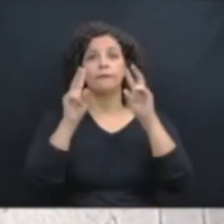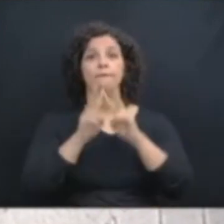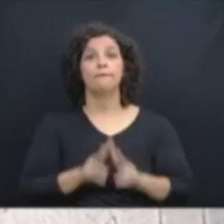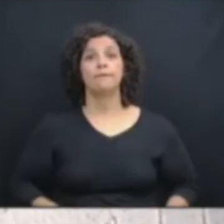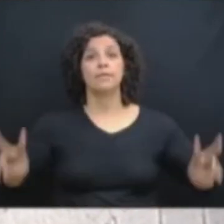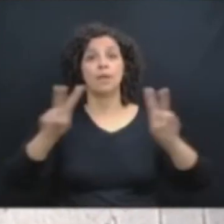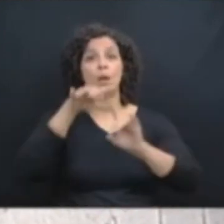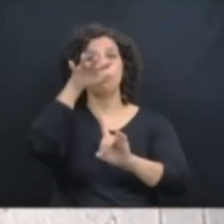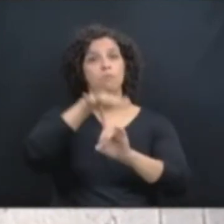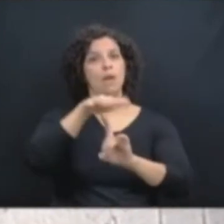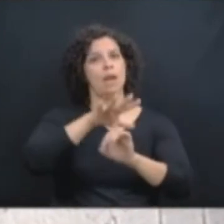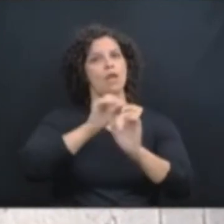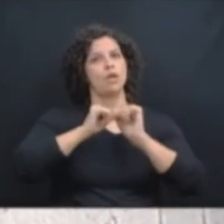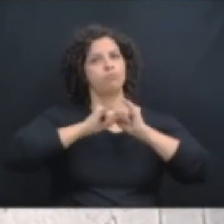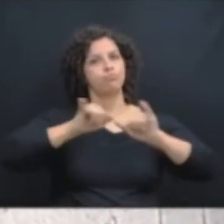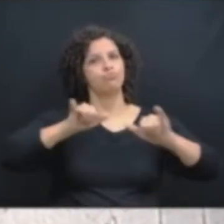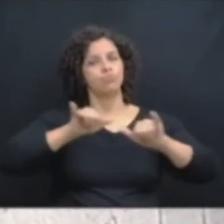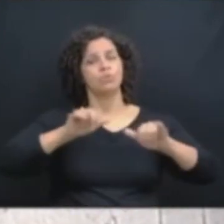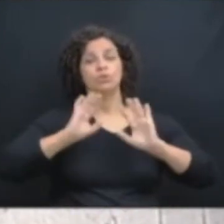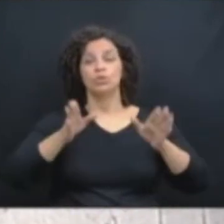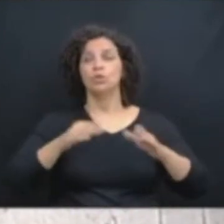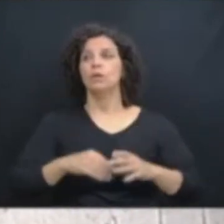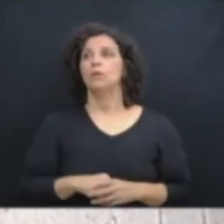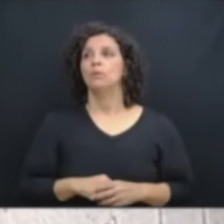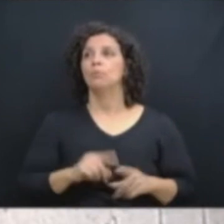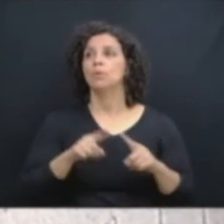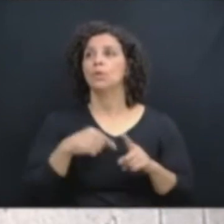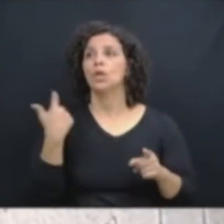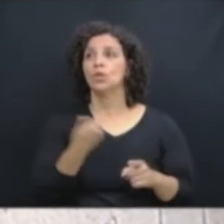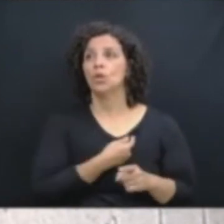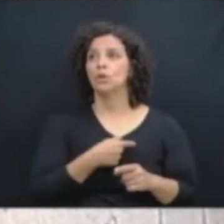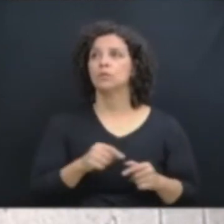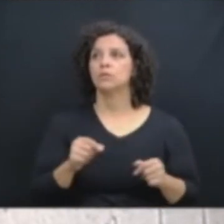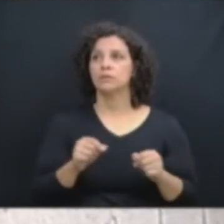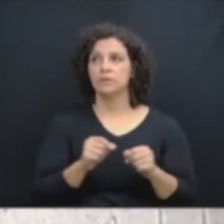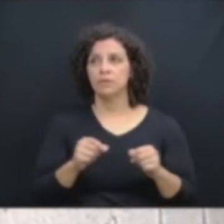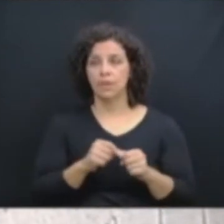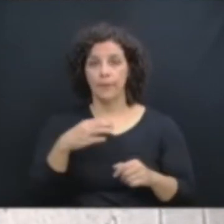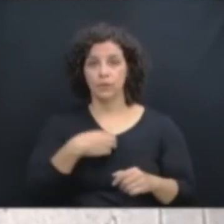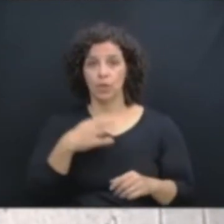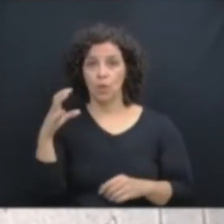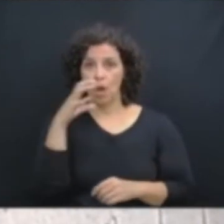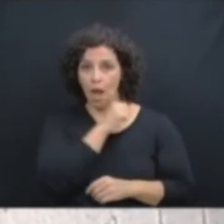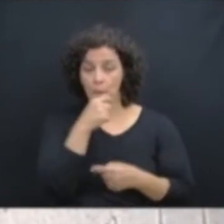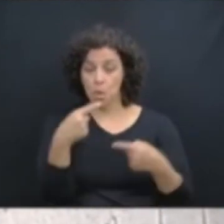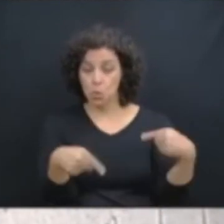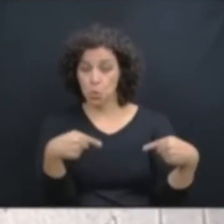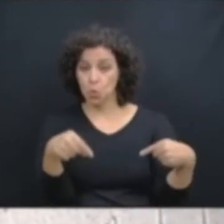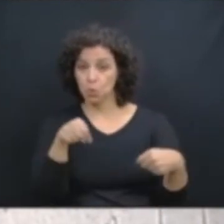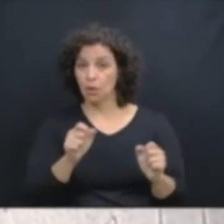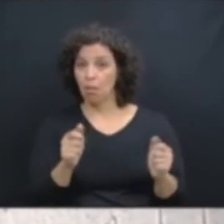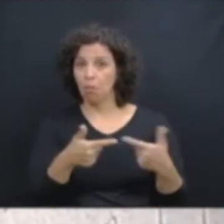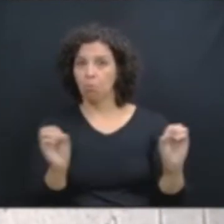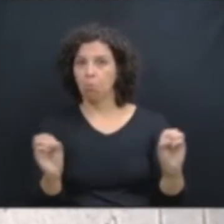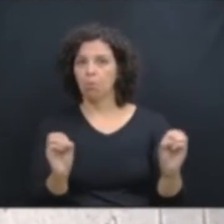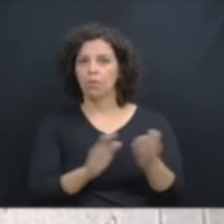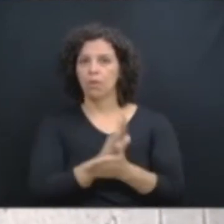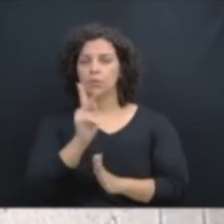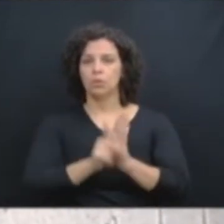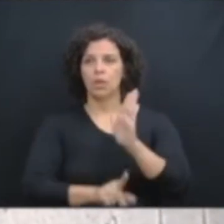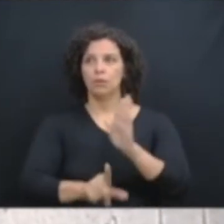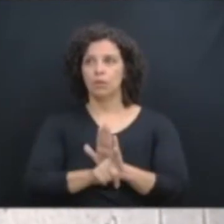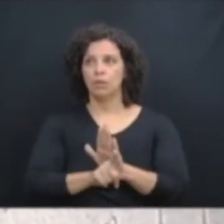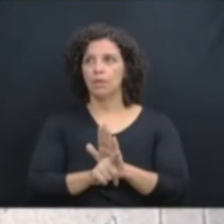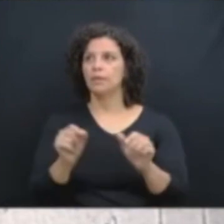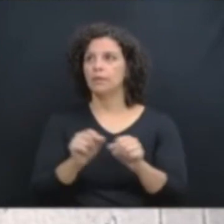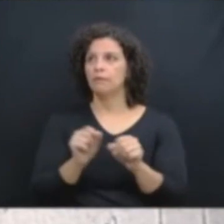estado do Paraná após a aprovação de forma rápida e sem discussão dessa casa de um projeto de lei